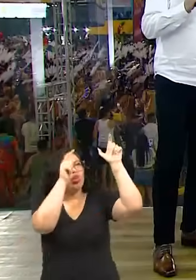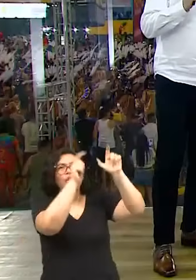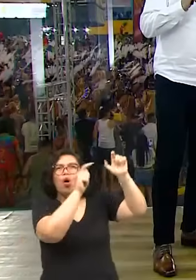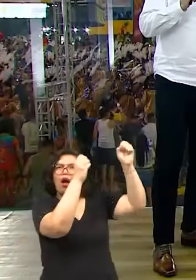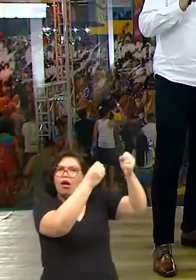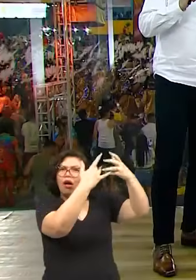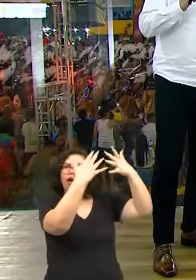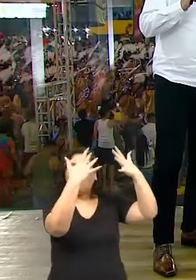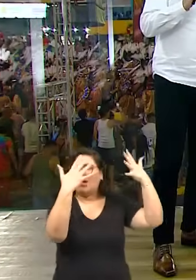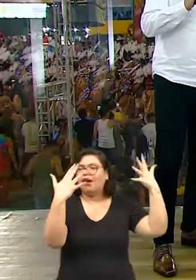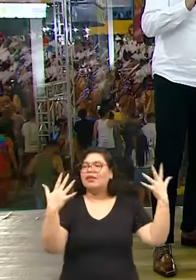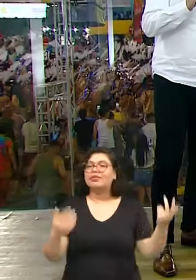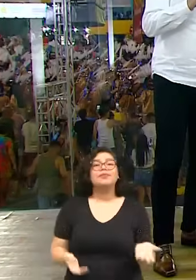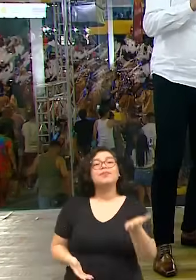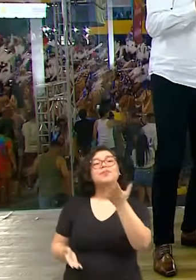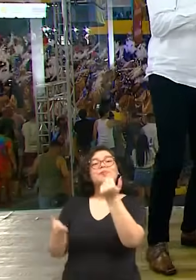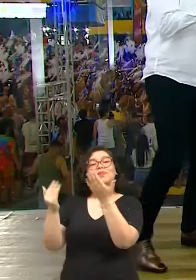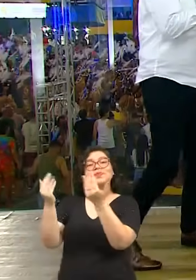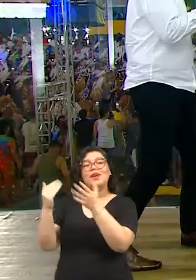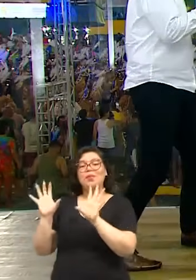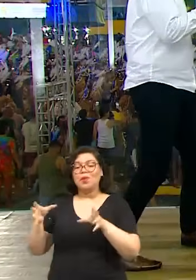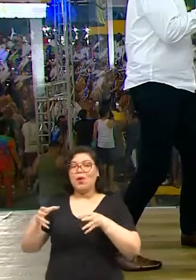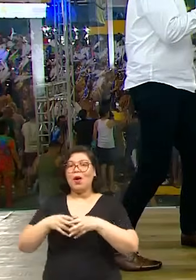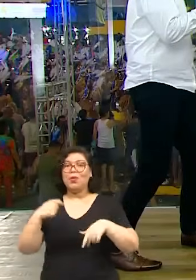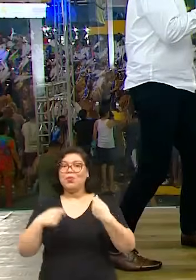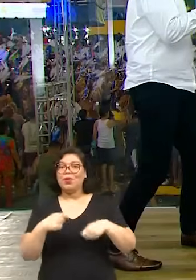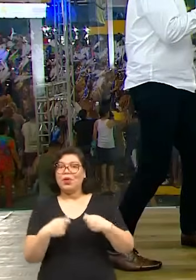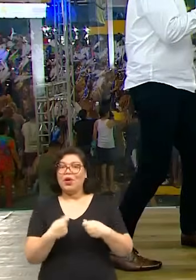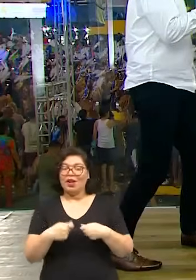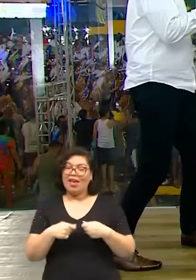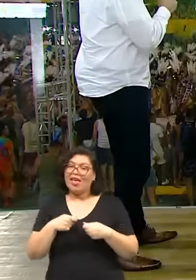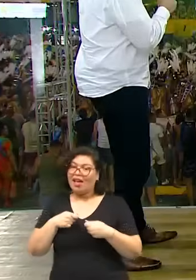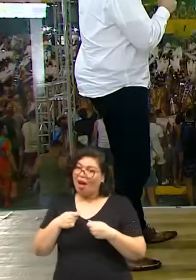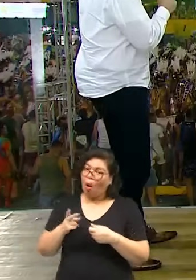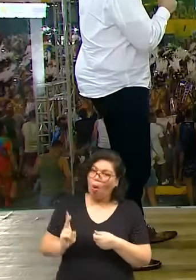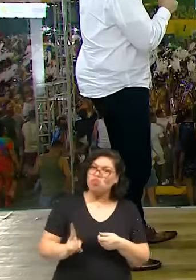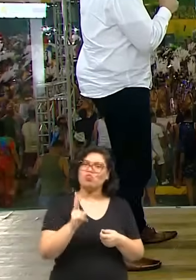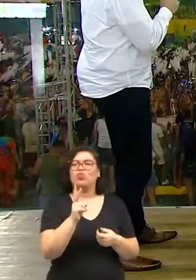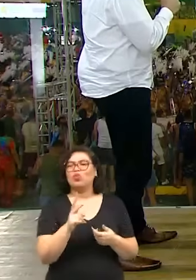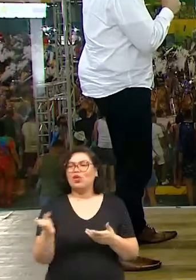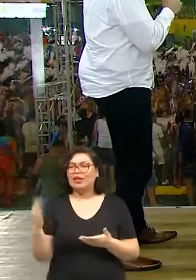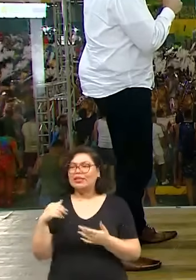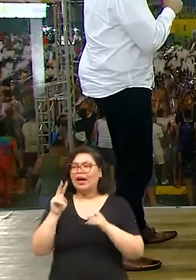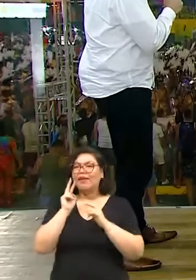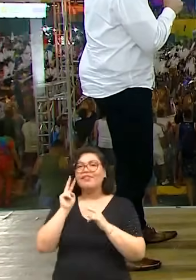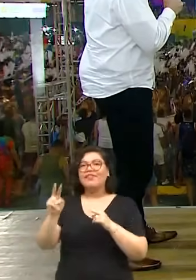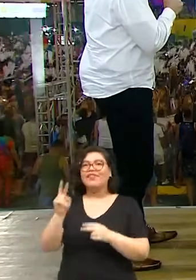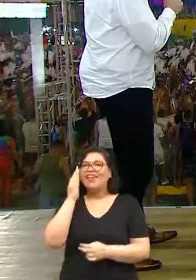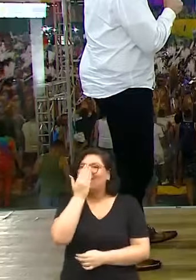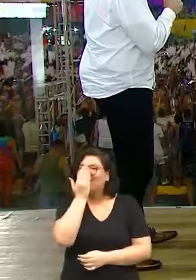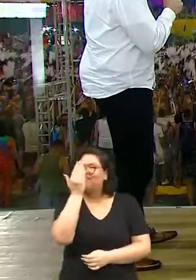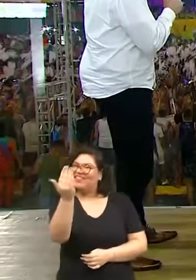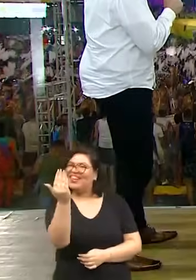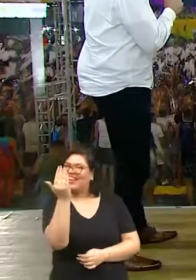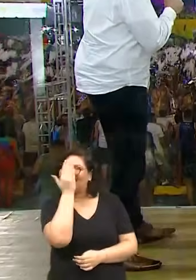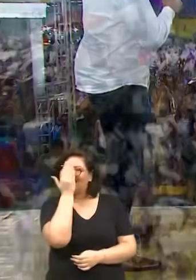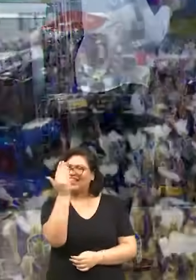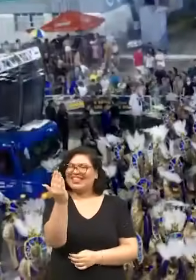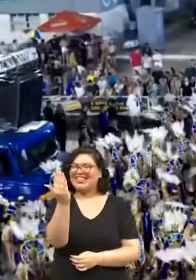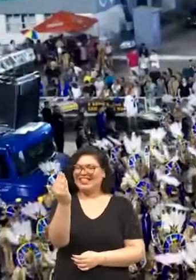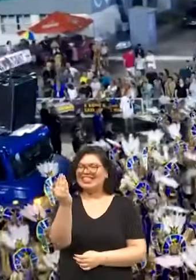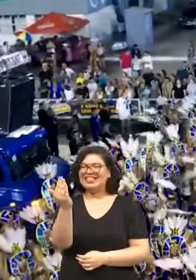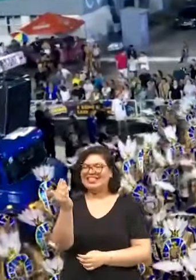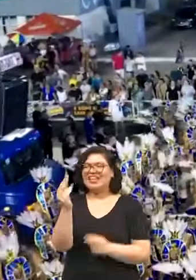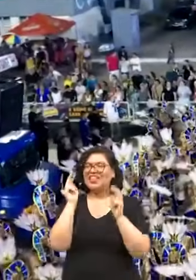Vem com a gente, vem com a gente, porque a bateria vai ao racha do mestre Félix, aqui, tá bem, ó, aqui na frente. Passando, ó, aqui na nossa frente. Aqui na nossa frente, a